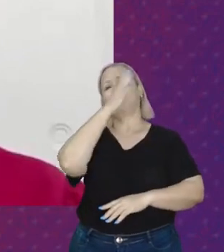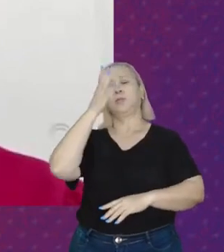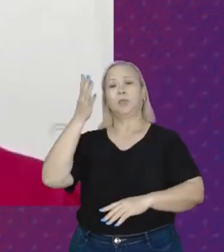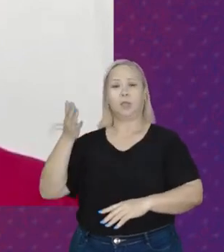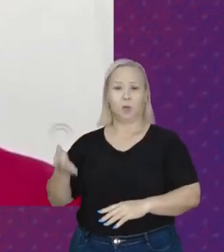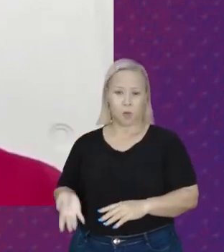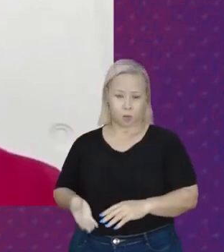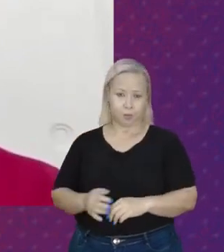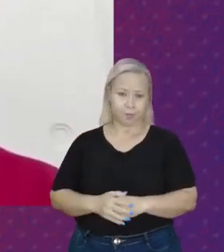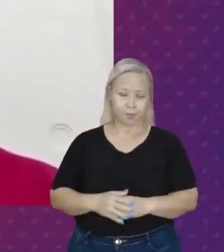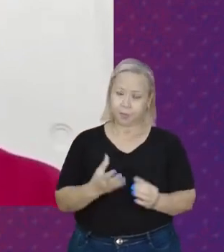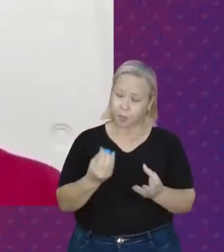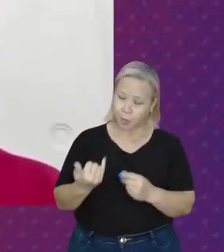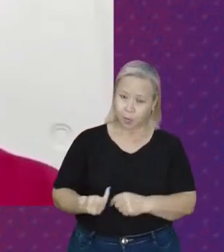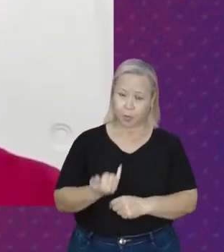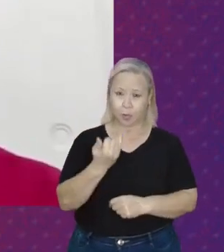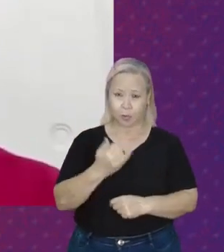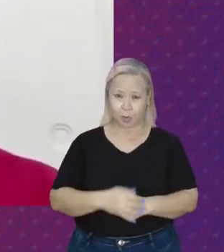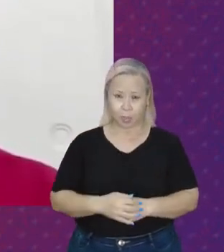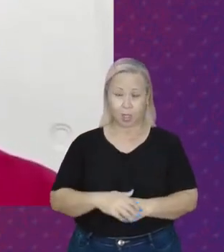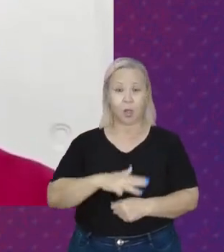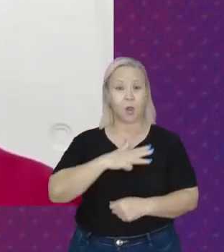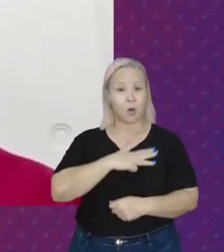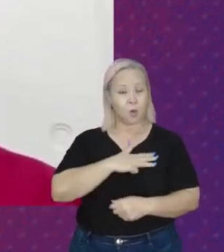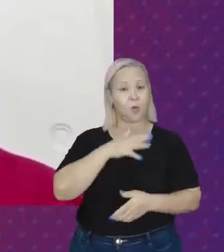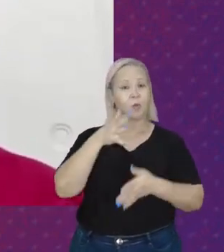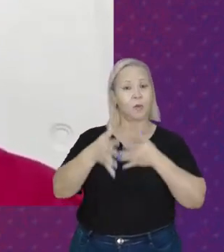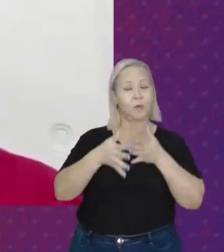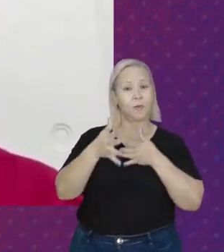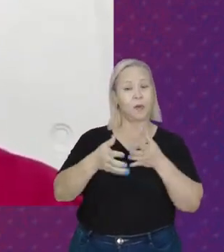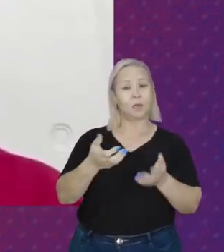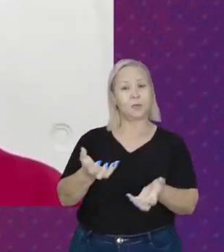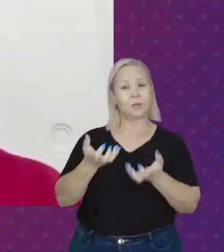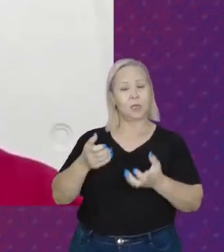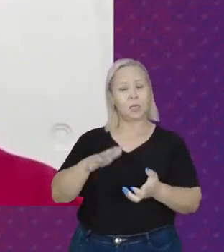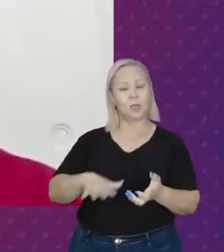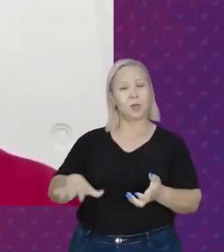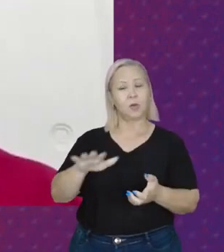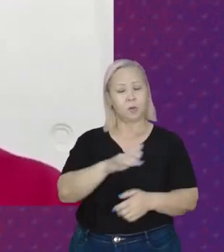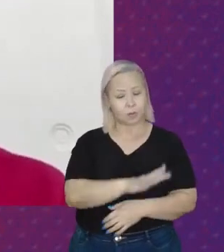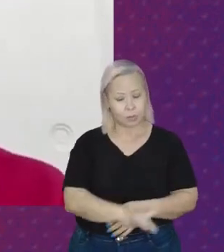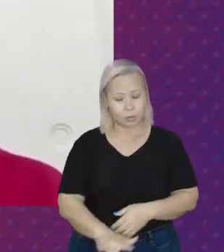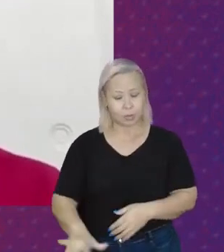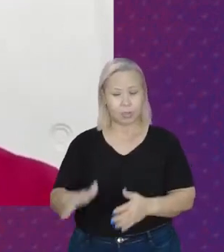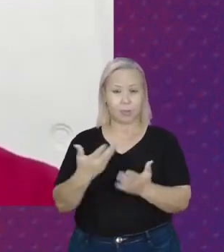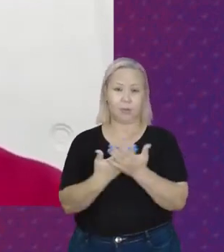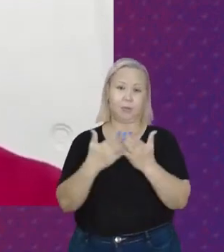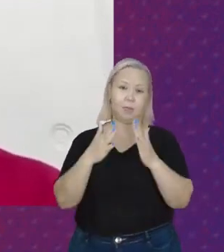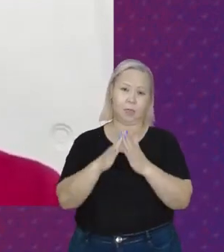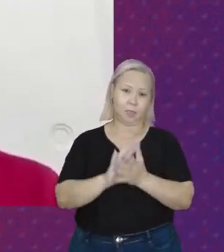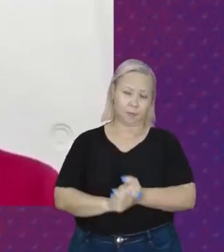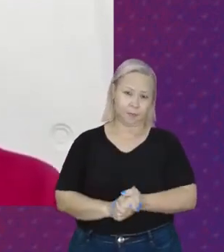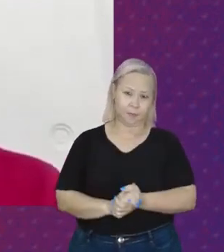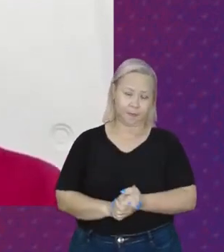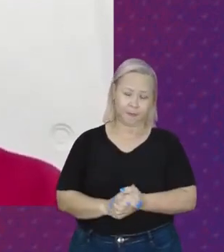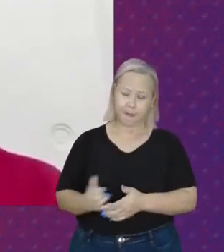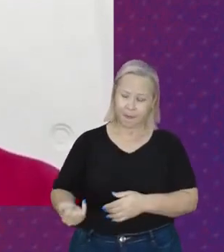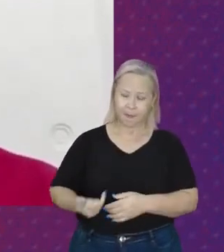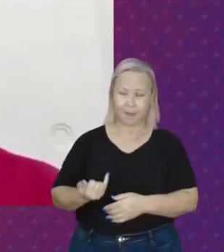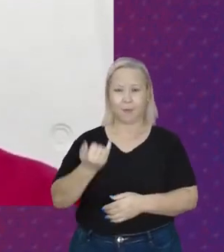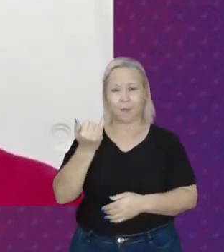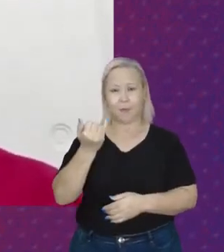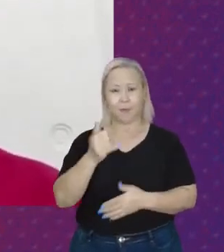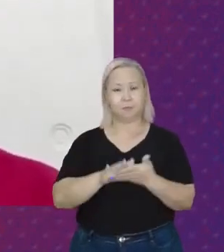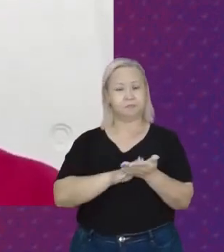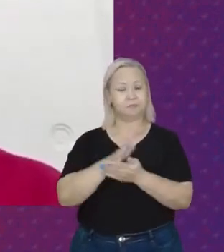Importantíssimo. Lula 3 tem dito que quer todas as crianças na escola. Importantíssimo. E sem